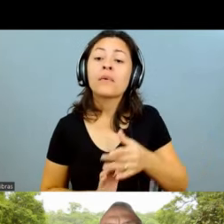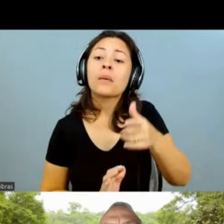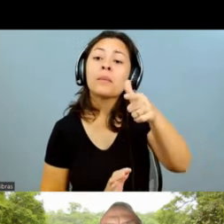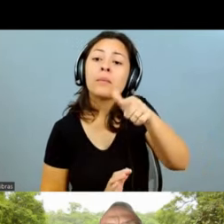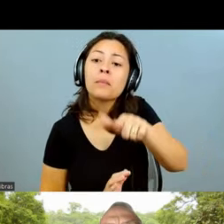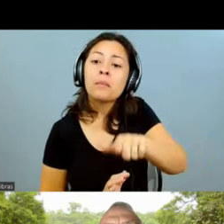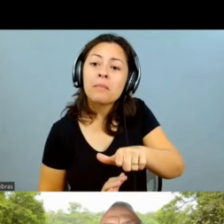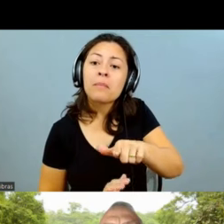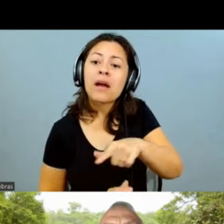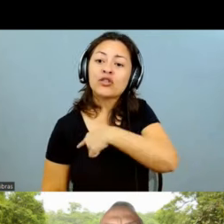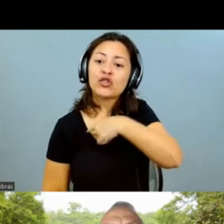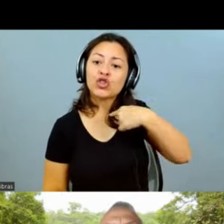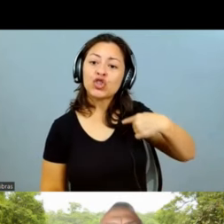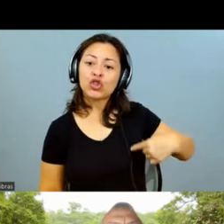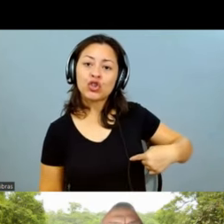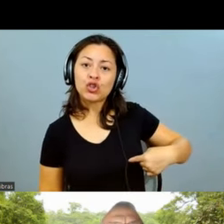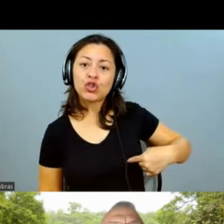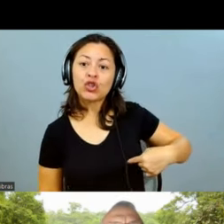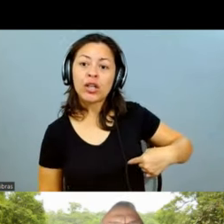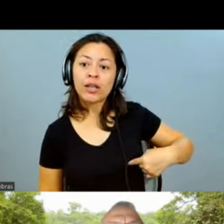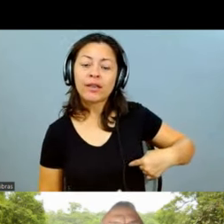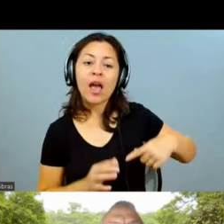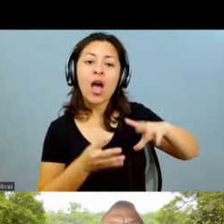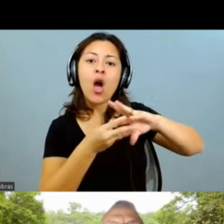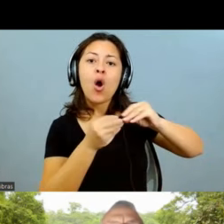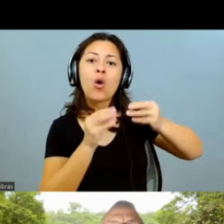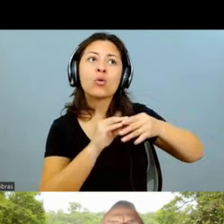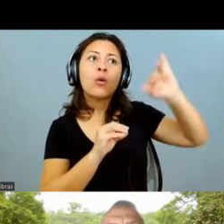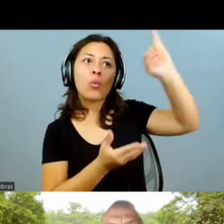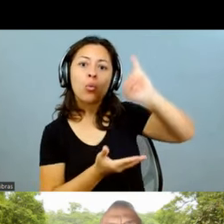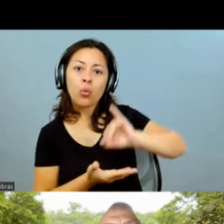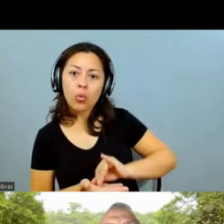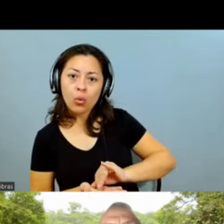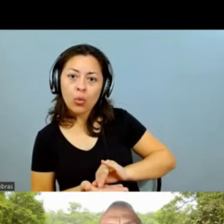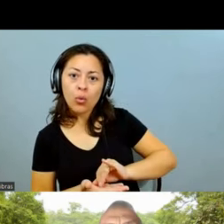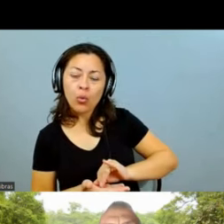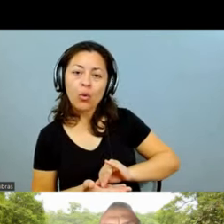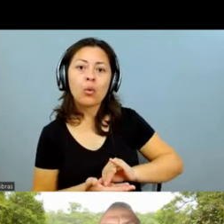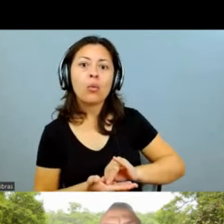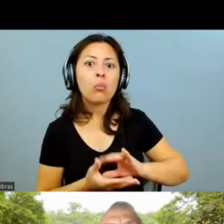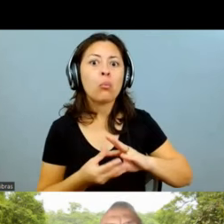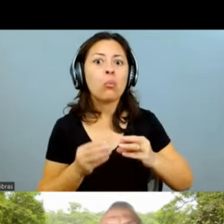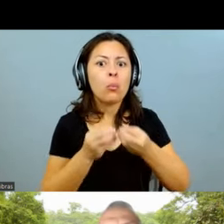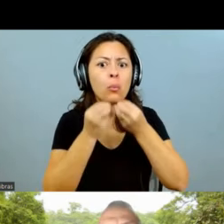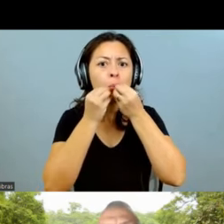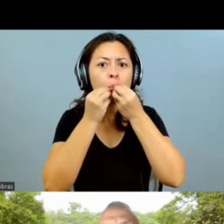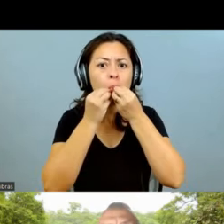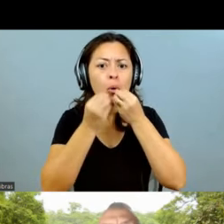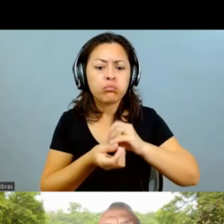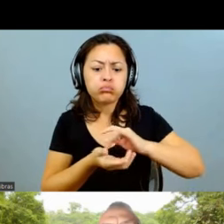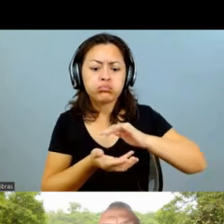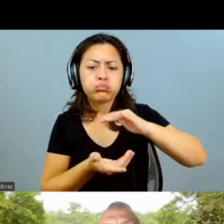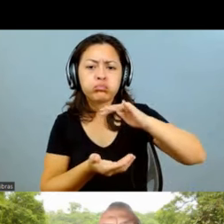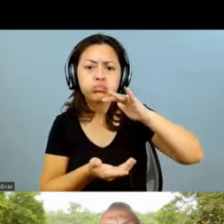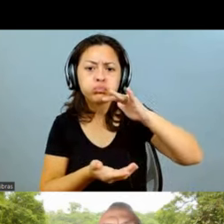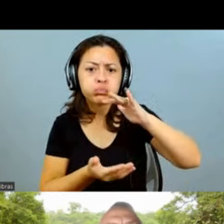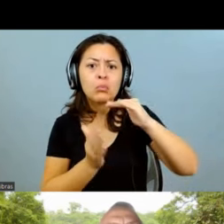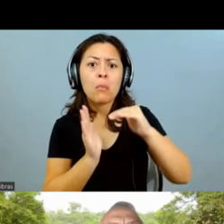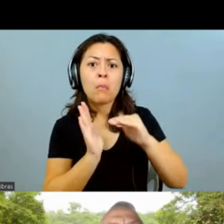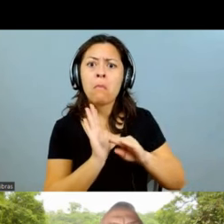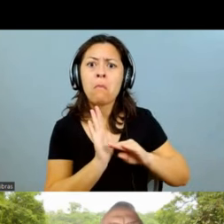chinesas de algodão seguem fortes registrando sucessivos volumes de importações superiores aos